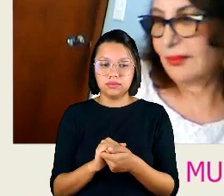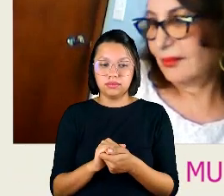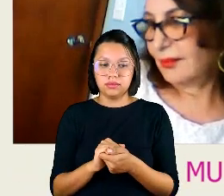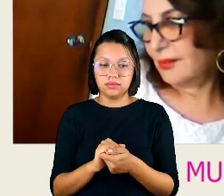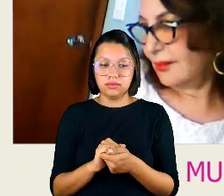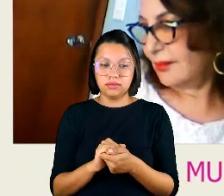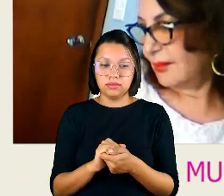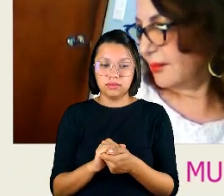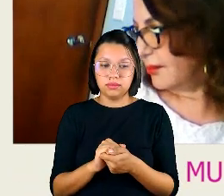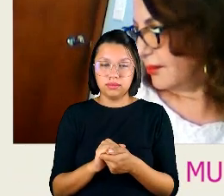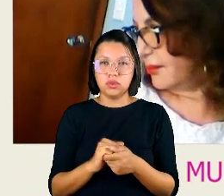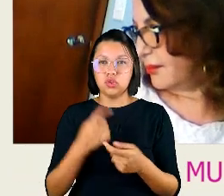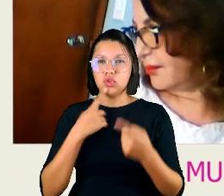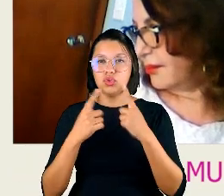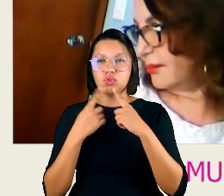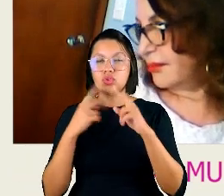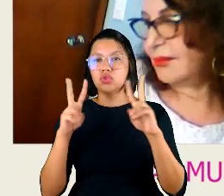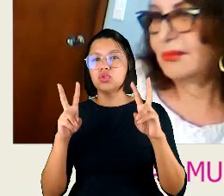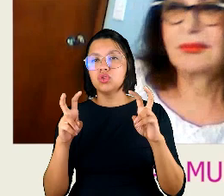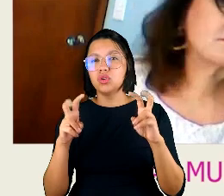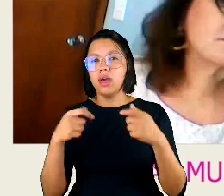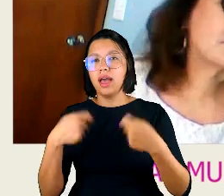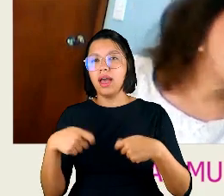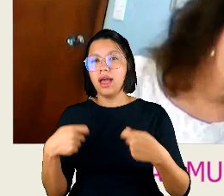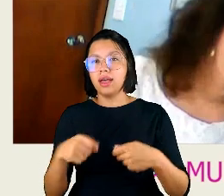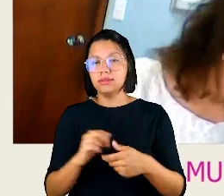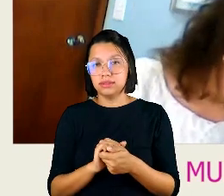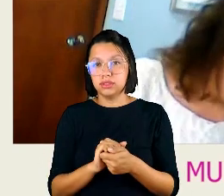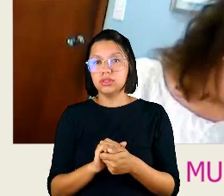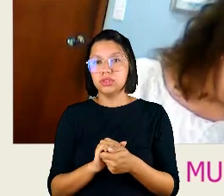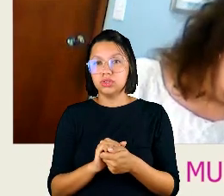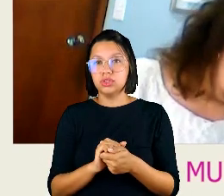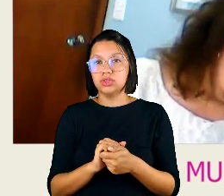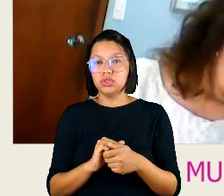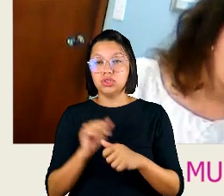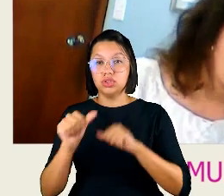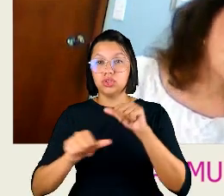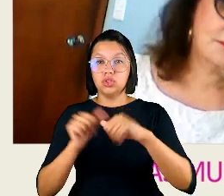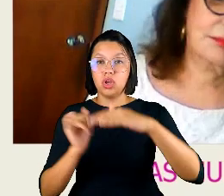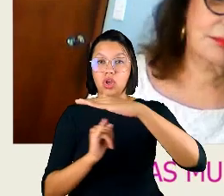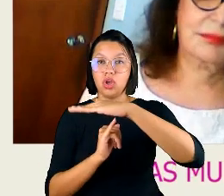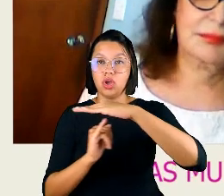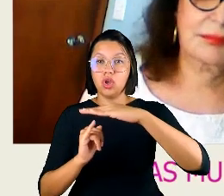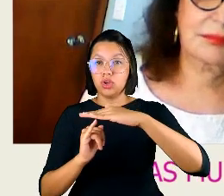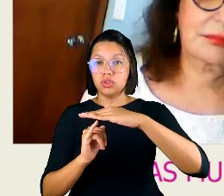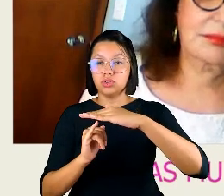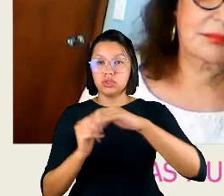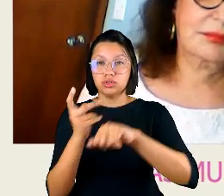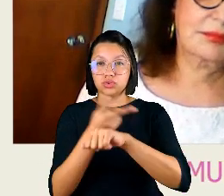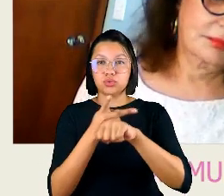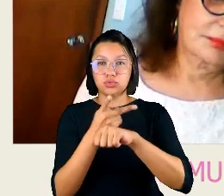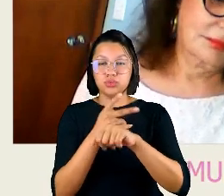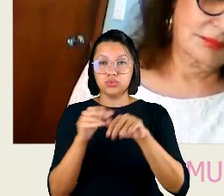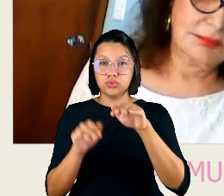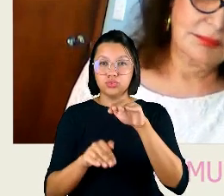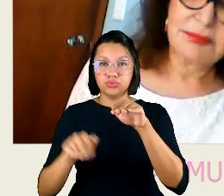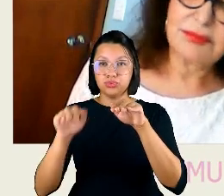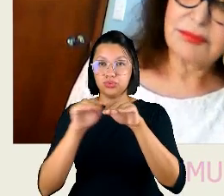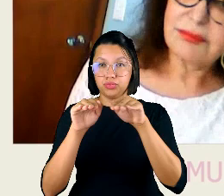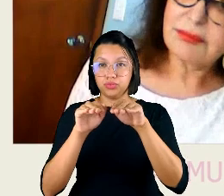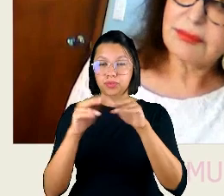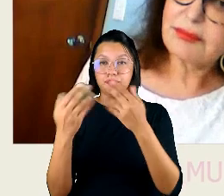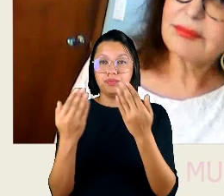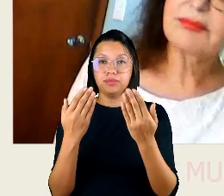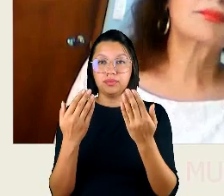discussão sobre a necessidade de se institucionalizar a busca de igualdade, né, entre gêneros.